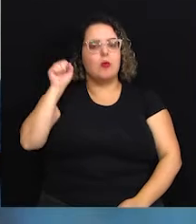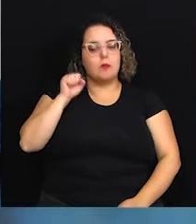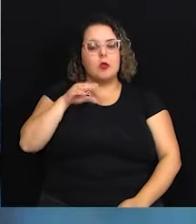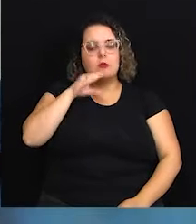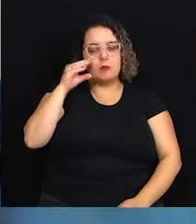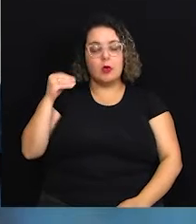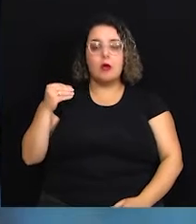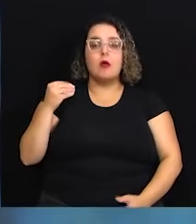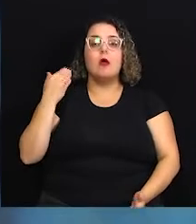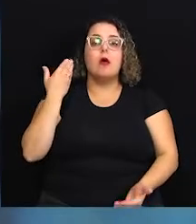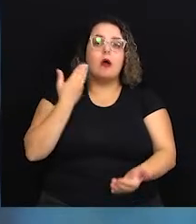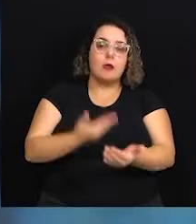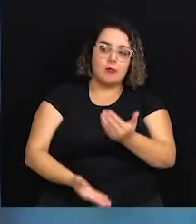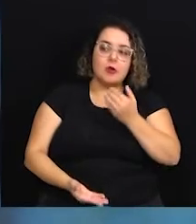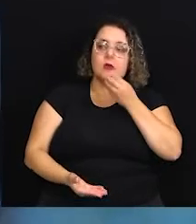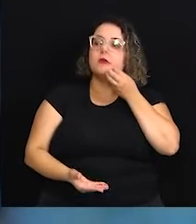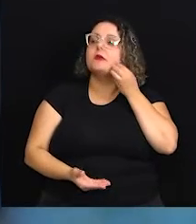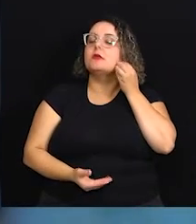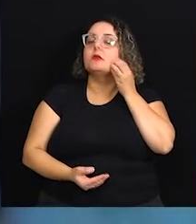depois perderam o